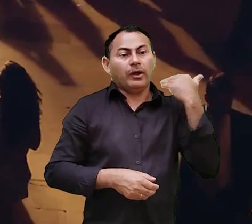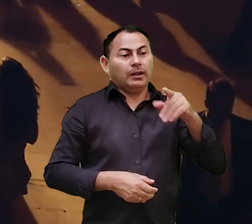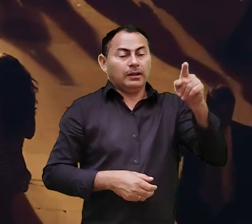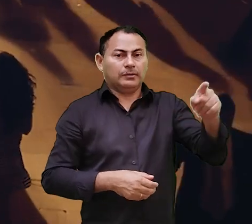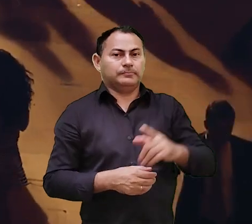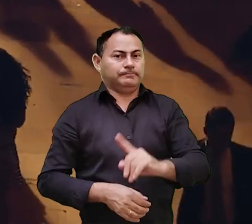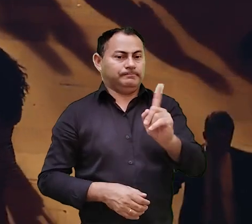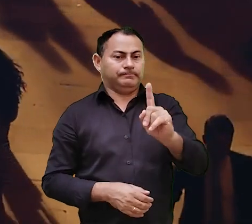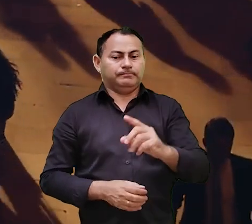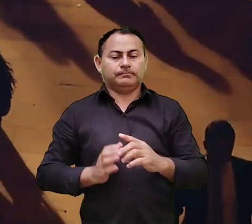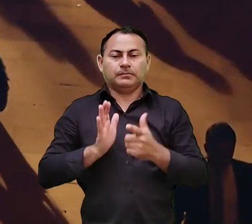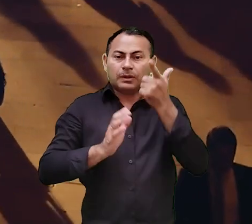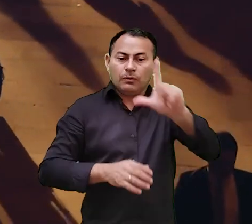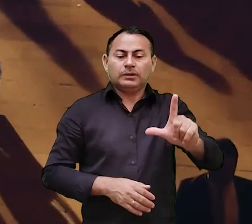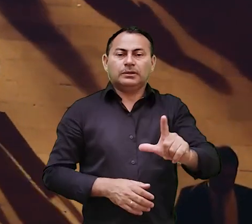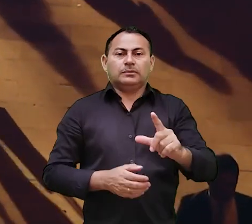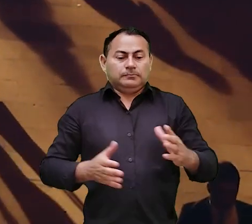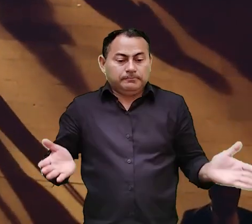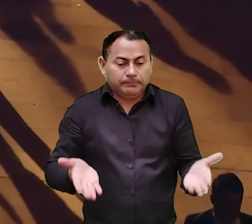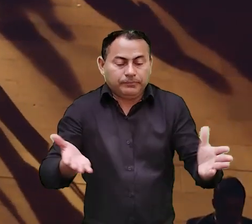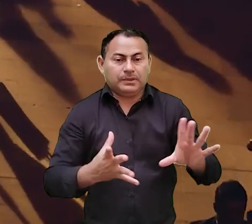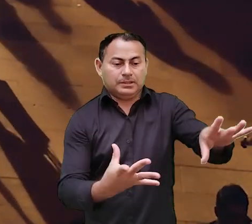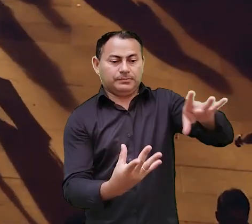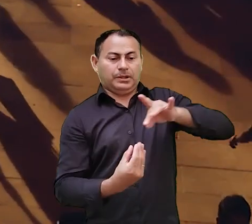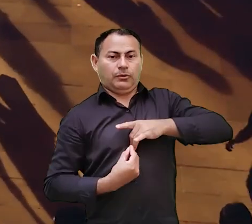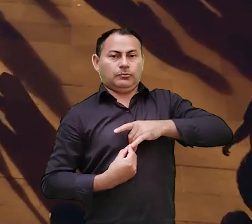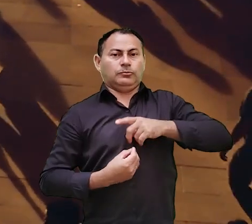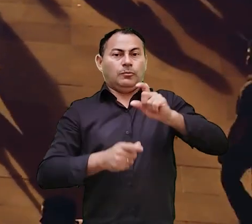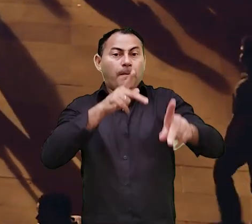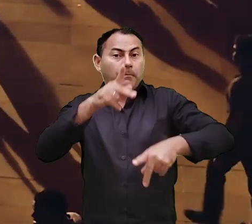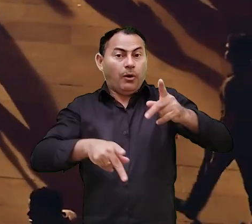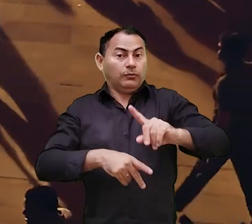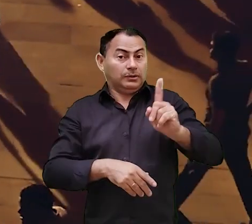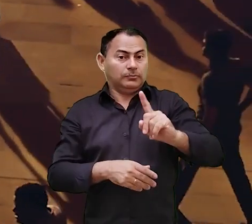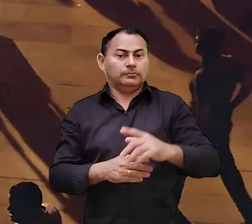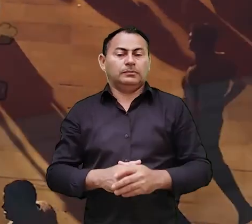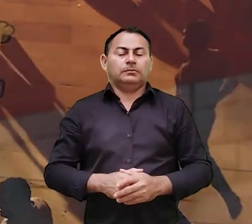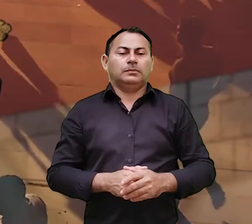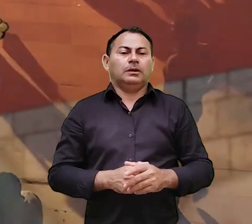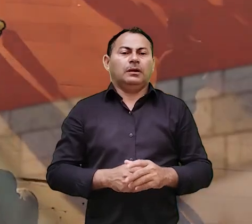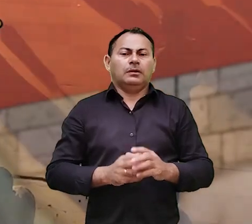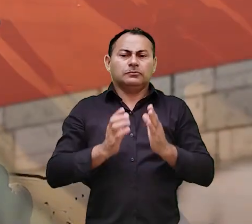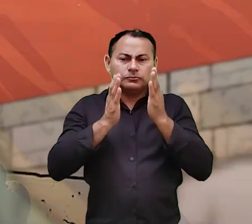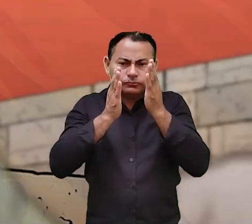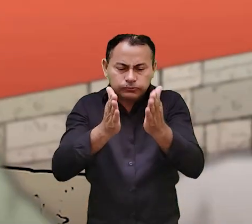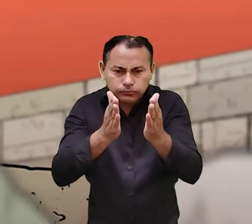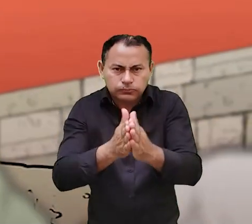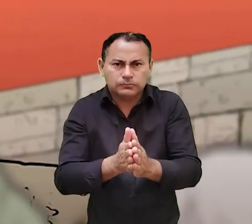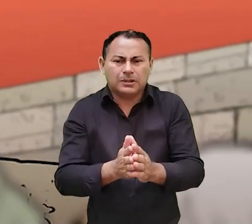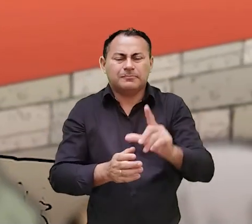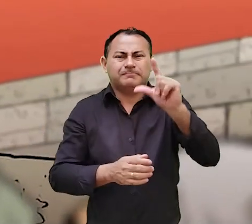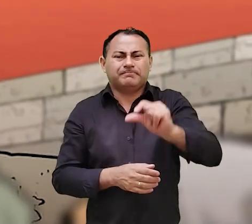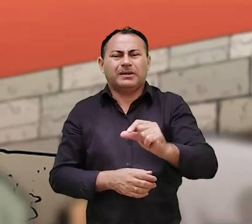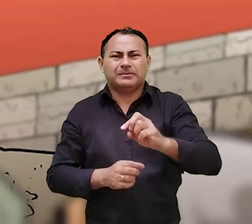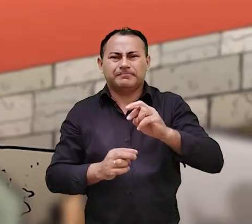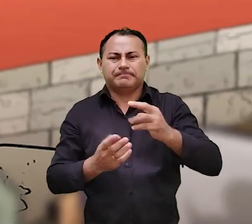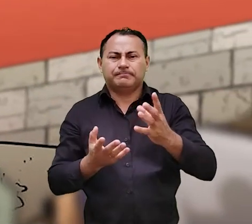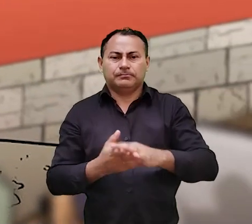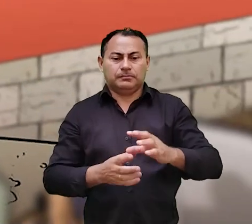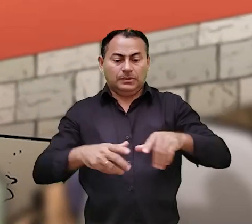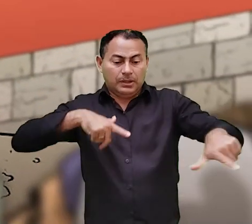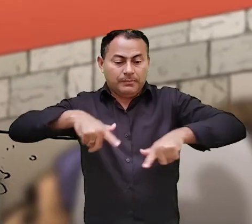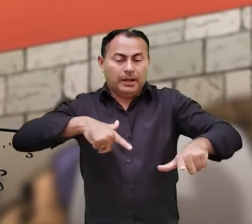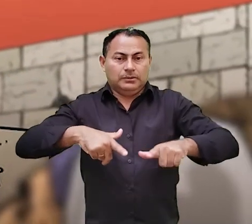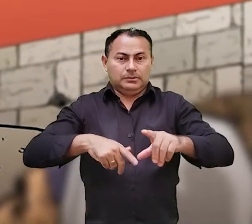a Babilônia não foi suficiente para trazer um reavivamento espiritual para o povo. O moral deles estava constantemente